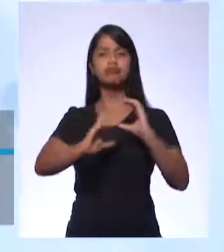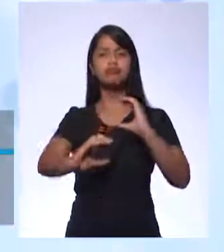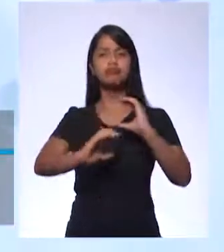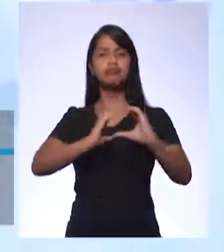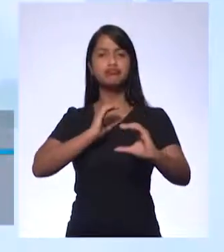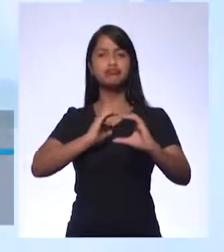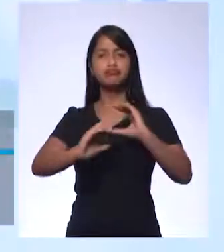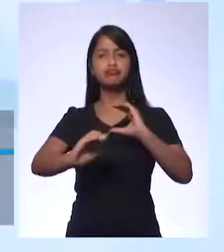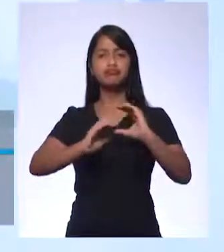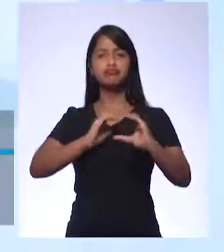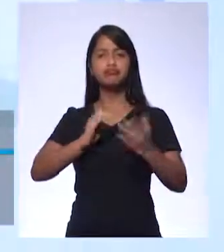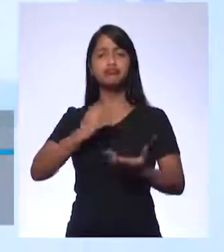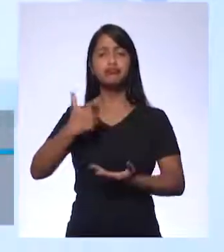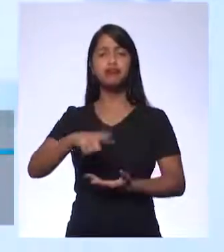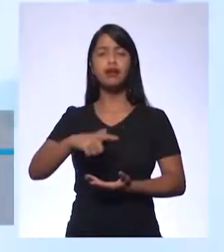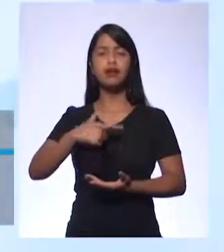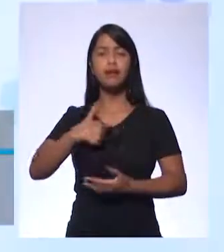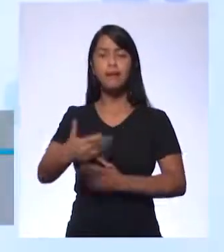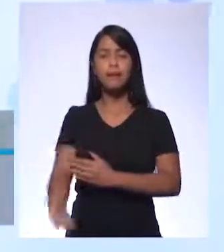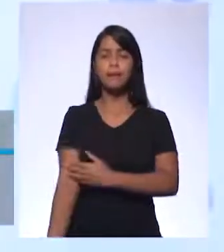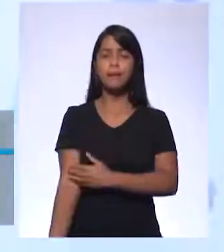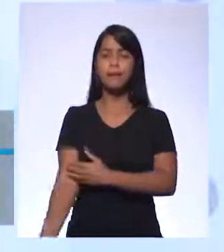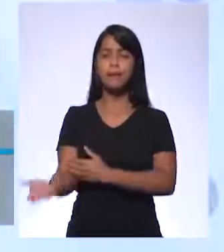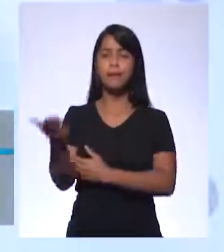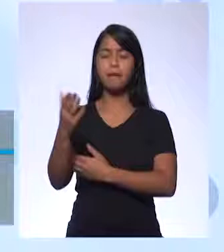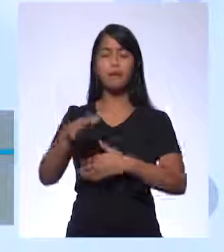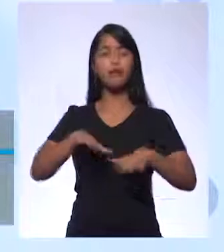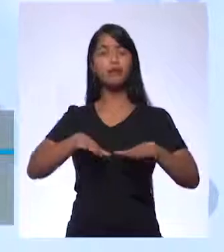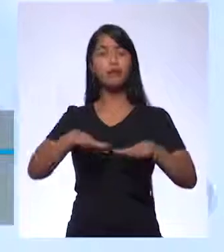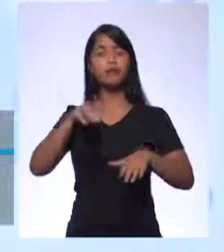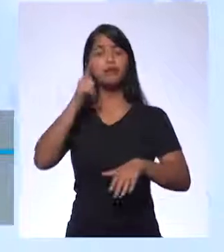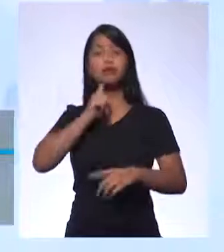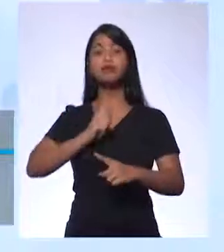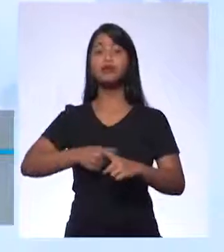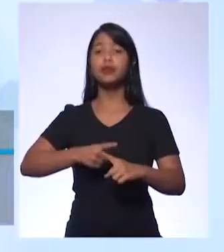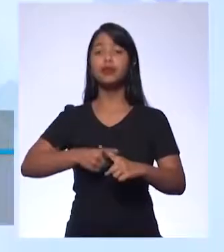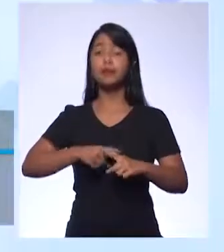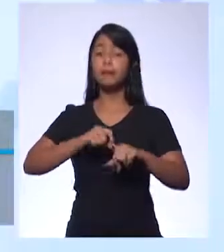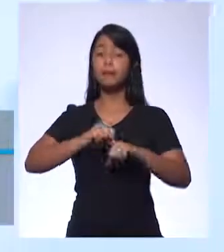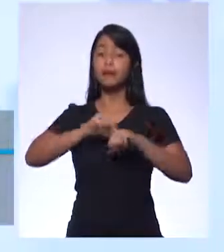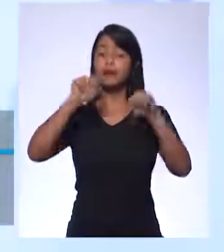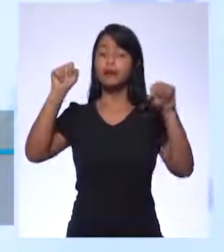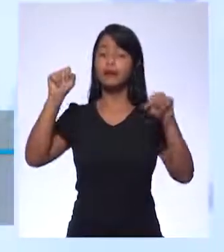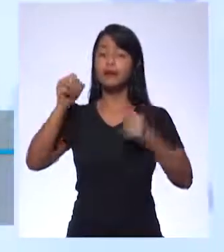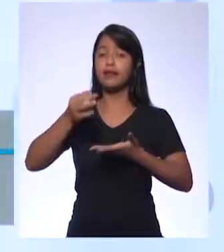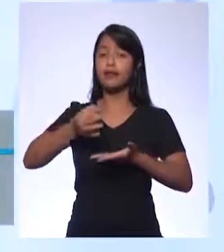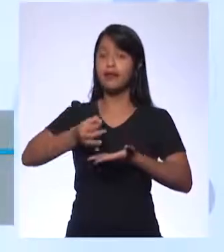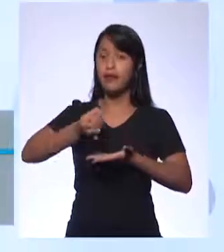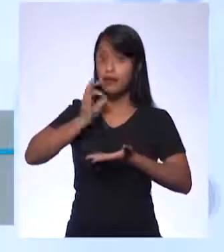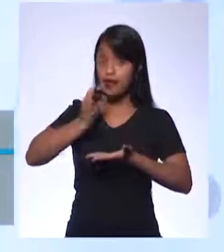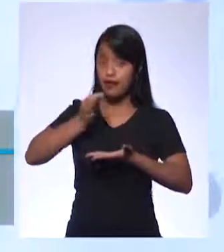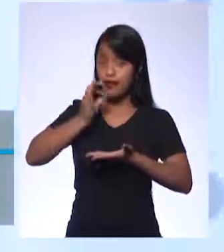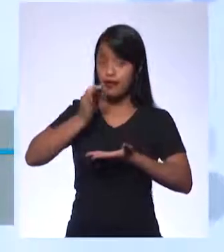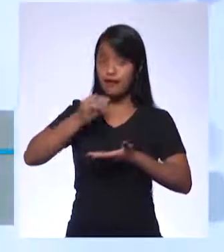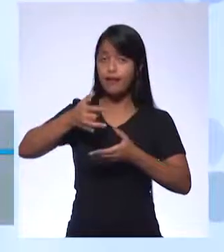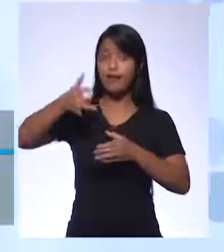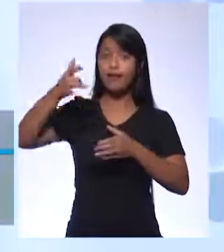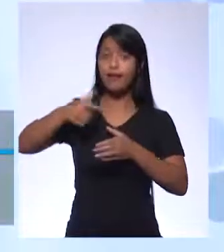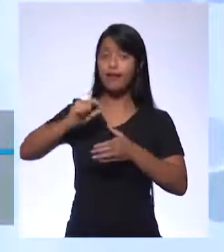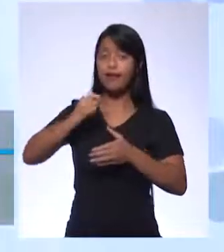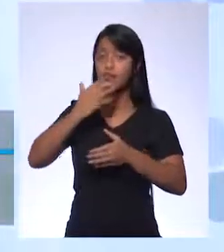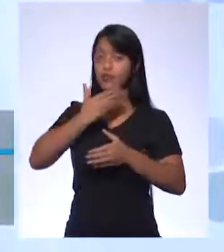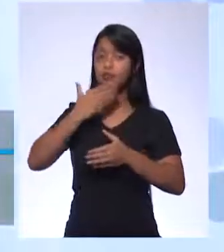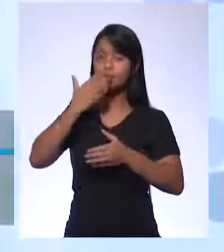estou conseguindo movimentar o meu braço? Porque de manhã, né, eu tomei um café da manhã que tinha, entre outras coisas, açúcar. E o que é